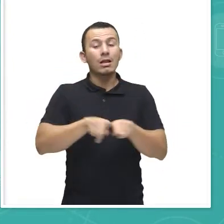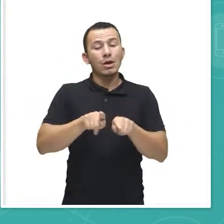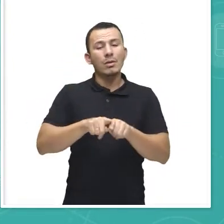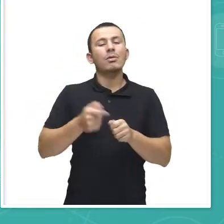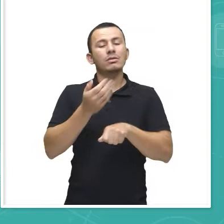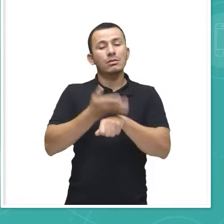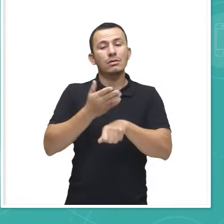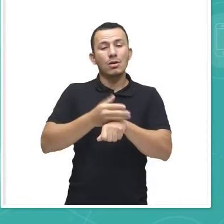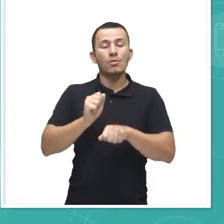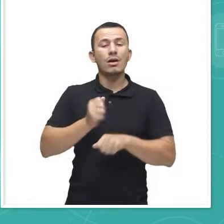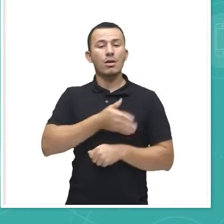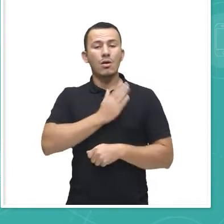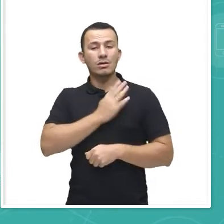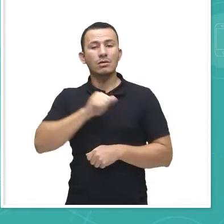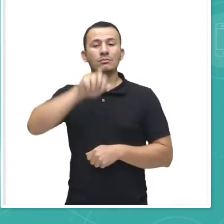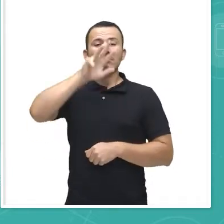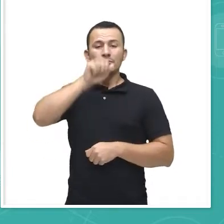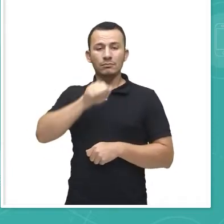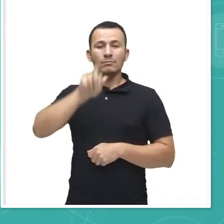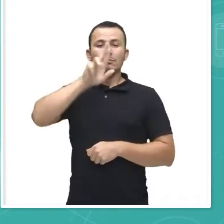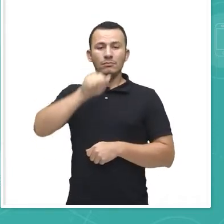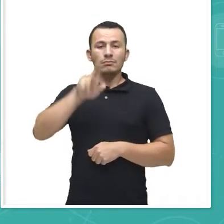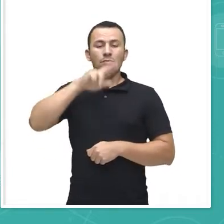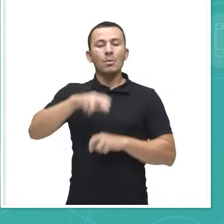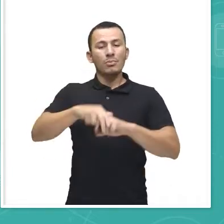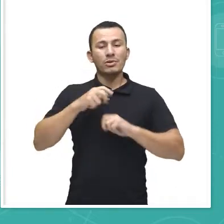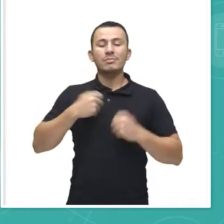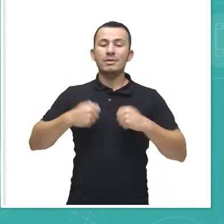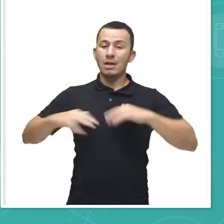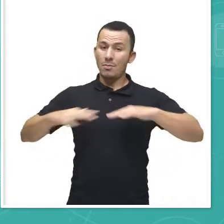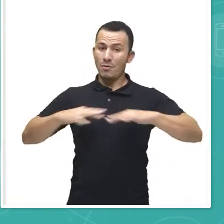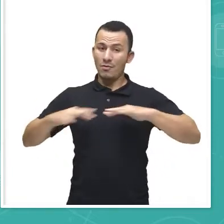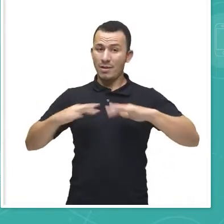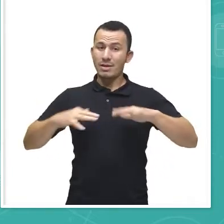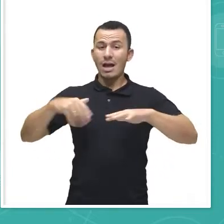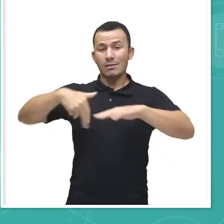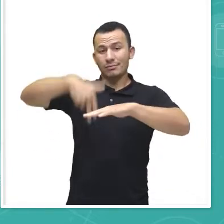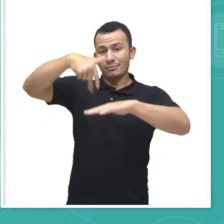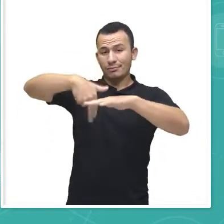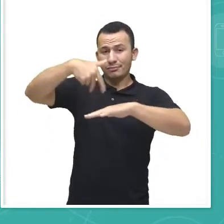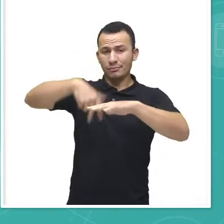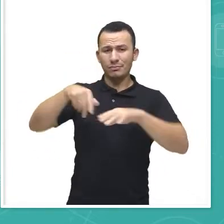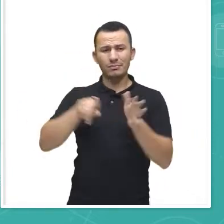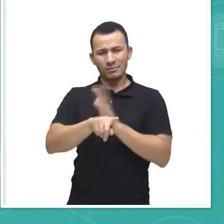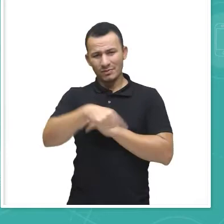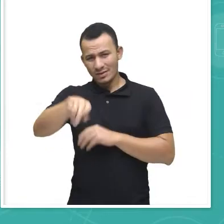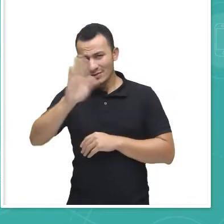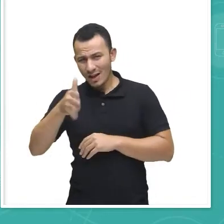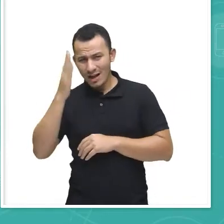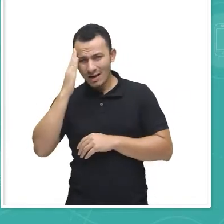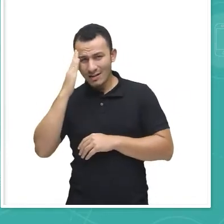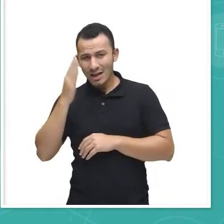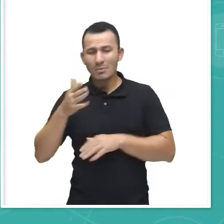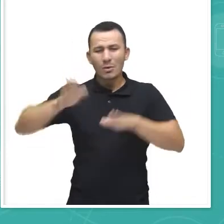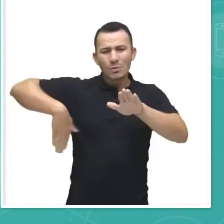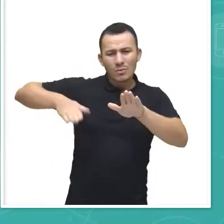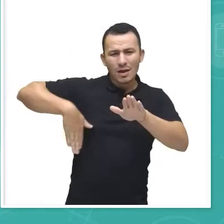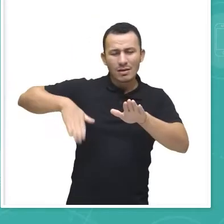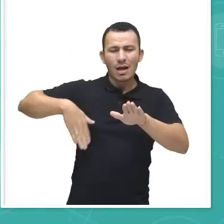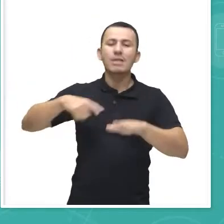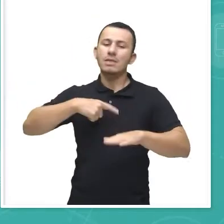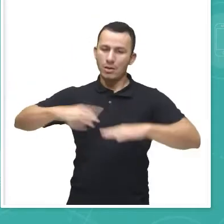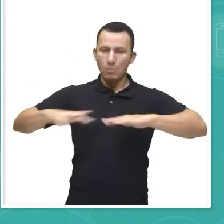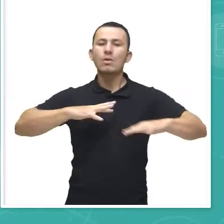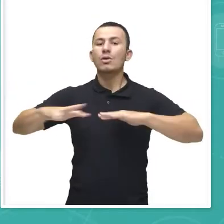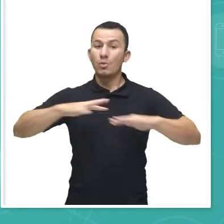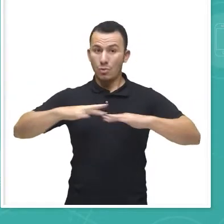cardiorrespiratória, porque você tem que se movimentar na água. E todo mundo sabe, quem já entrou na água, quem já nadou, se